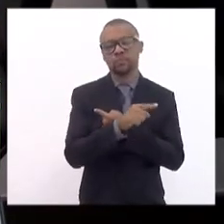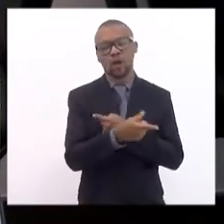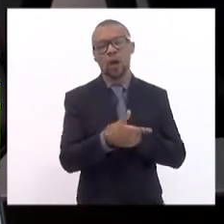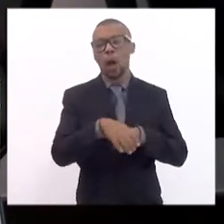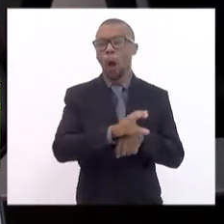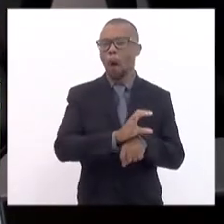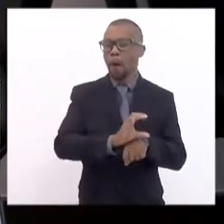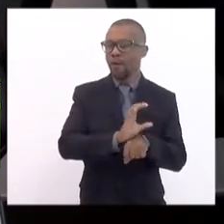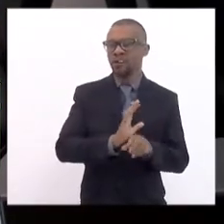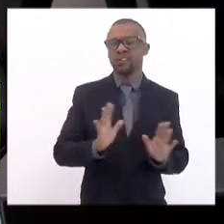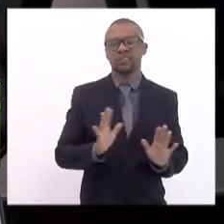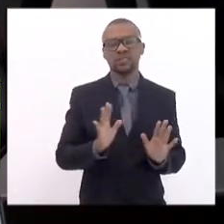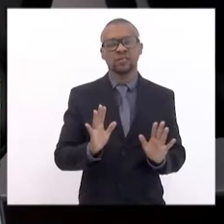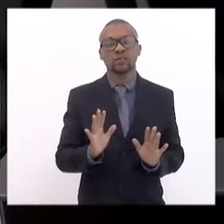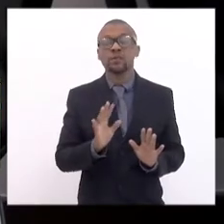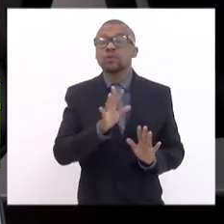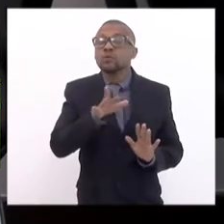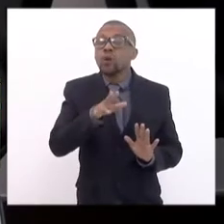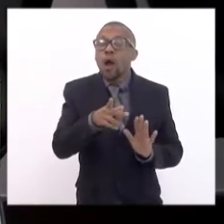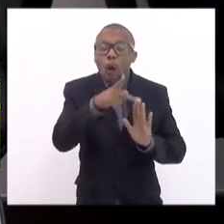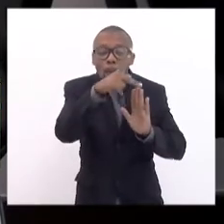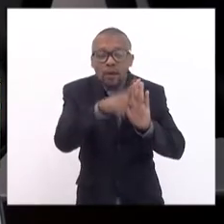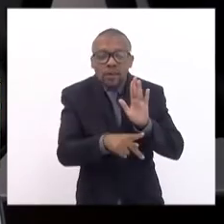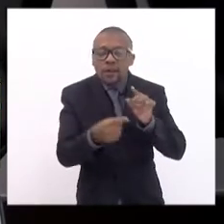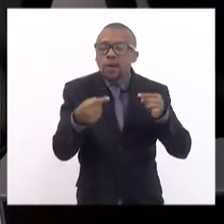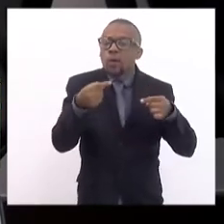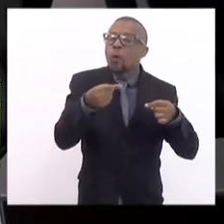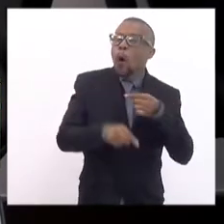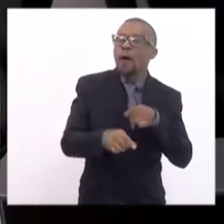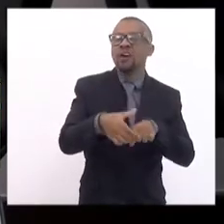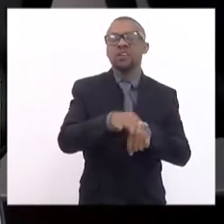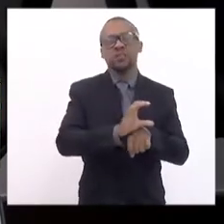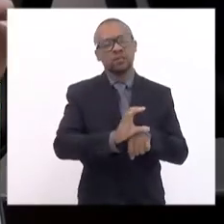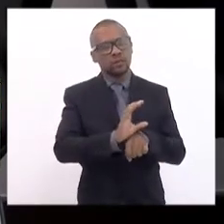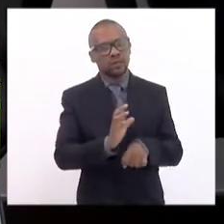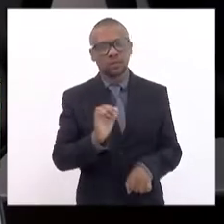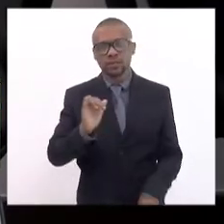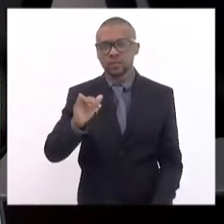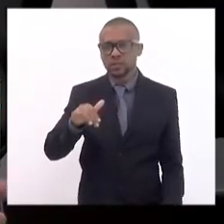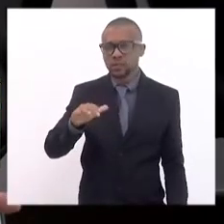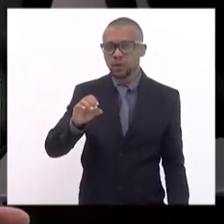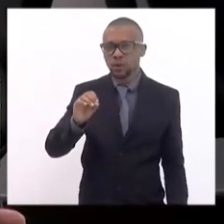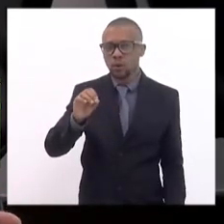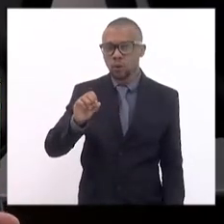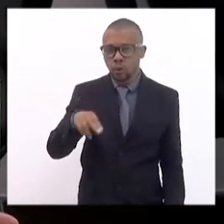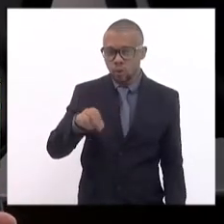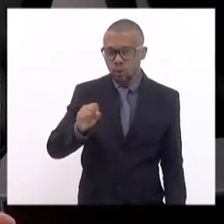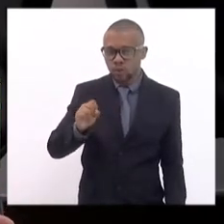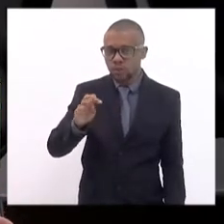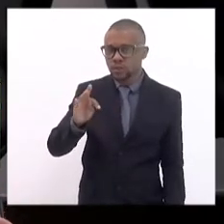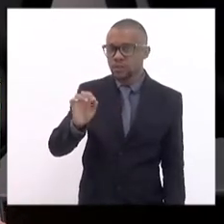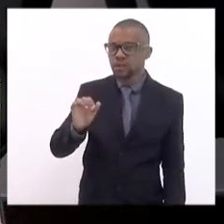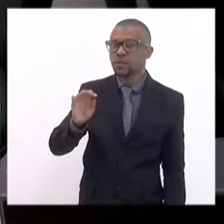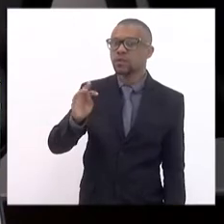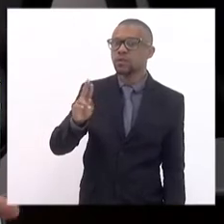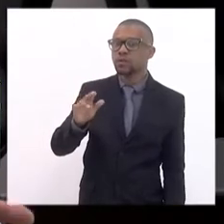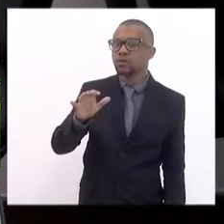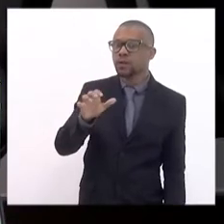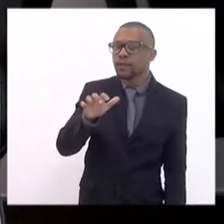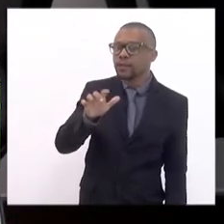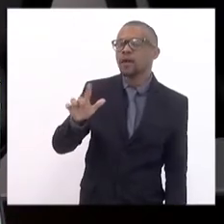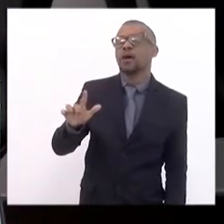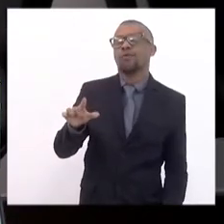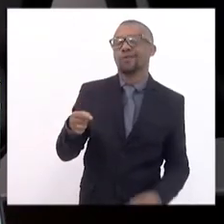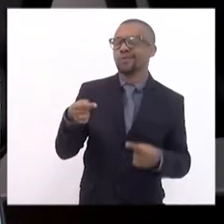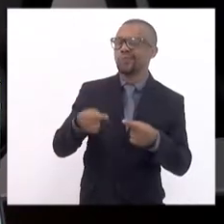projeto peremptoriamente é inconstitucional. Mas ele diz assim, olha, governador, existe essa opinião aqui, existe